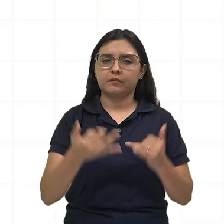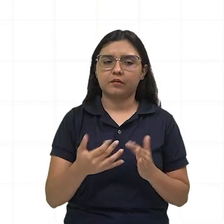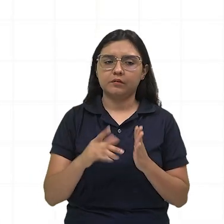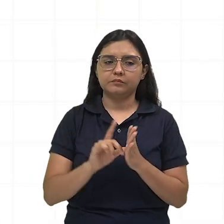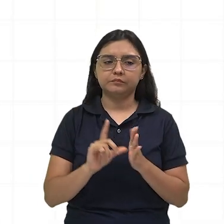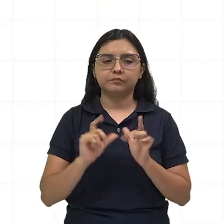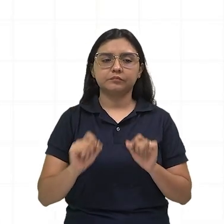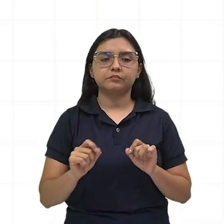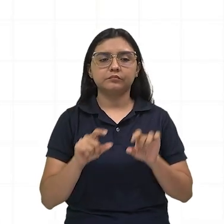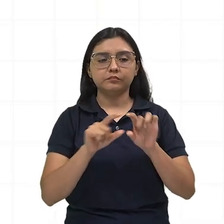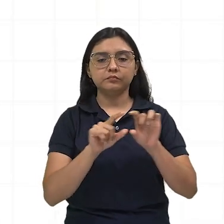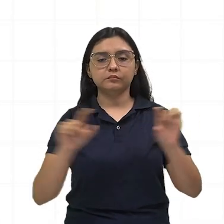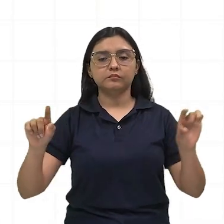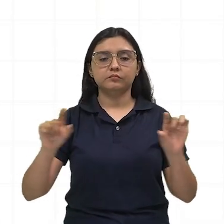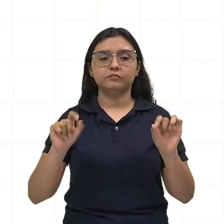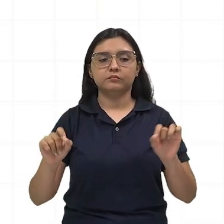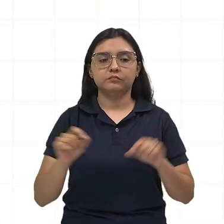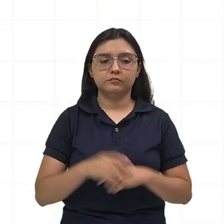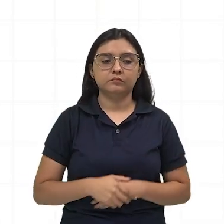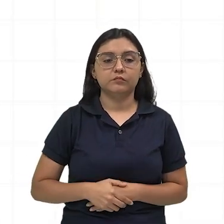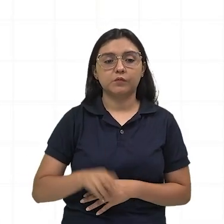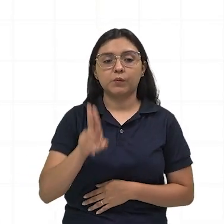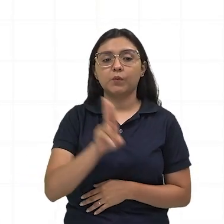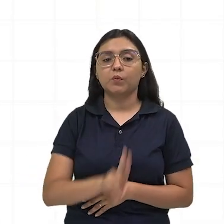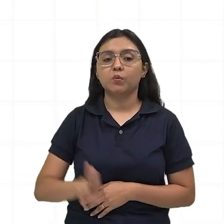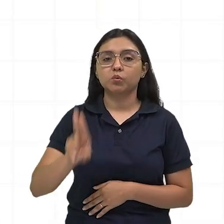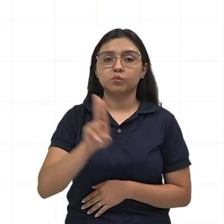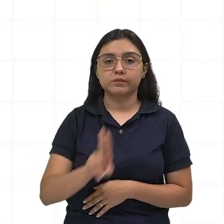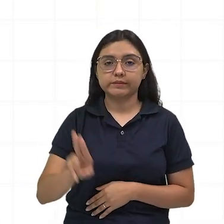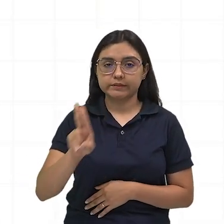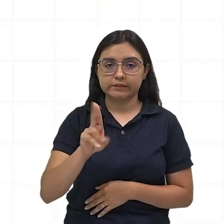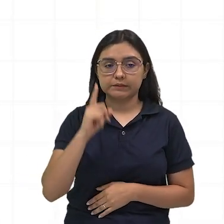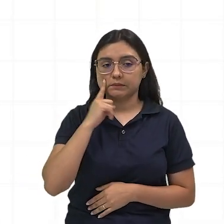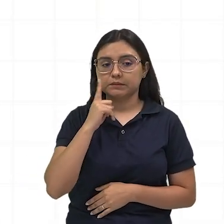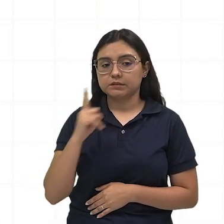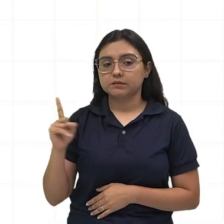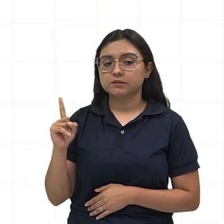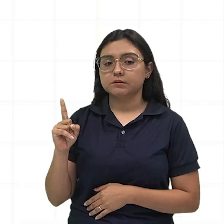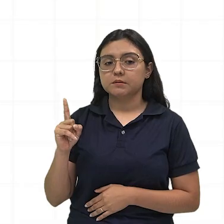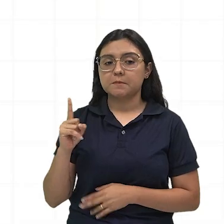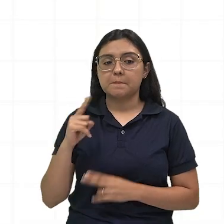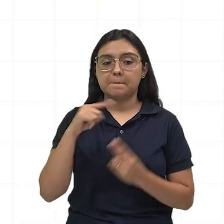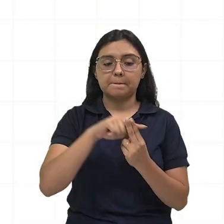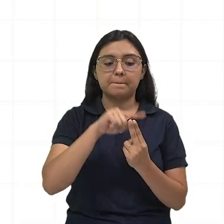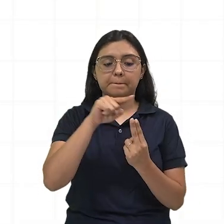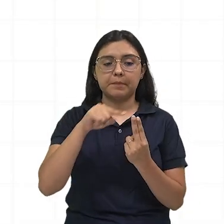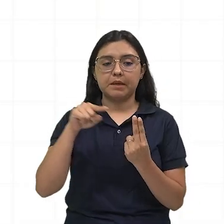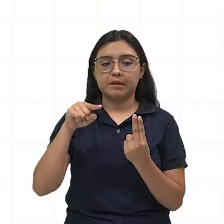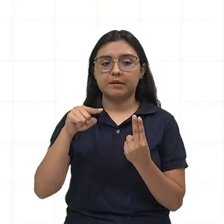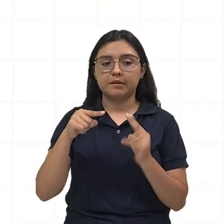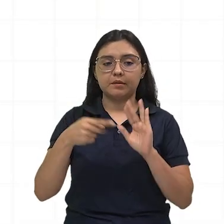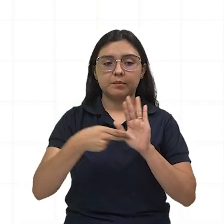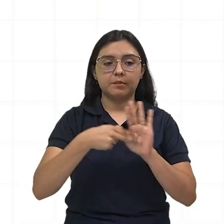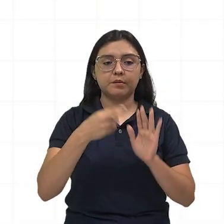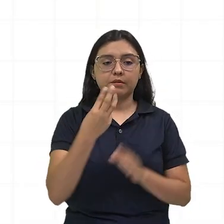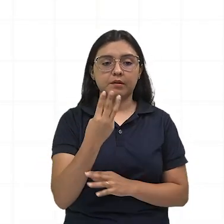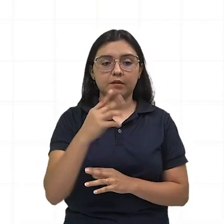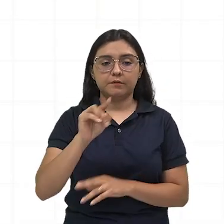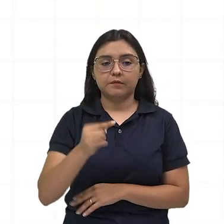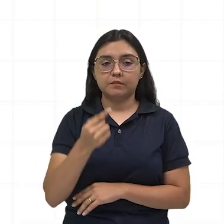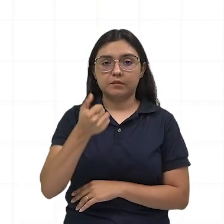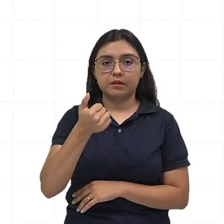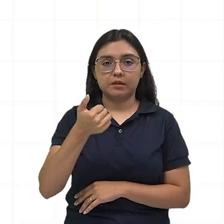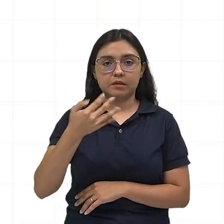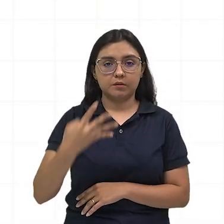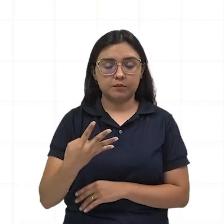olha, o problema está dizendo que utilize π igual a 3,14. Olha.